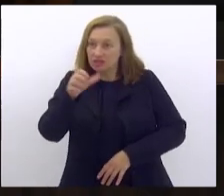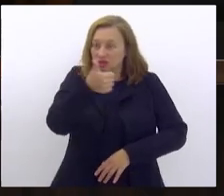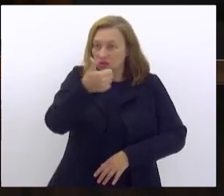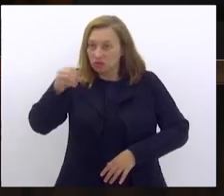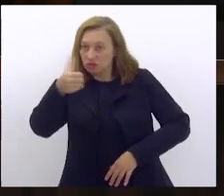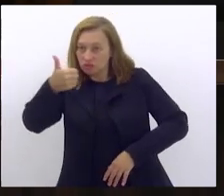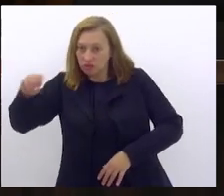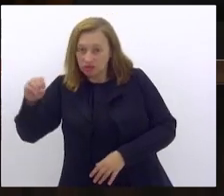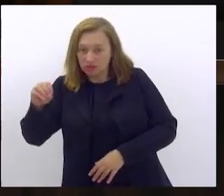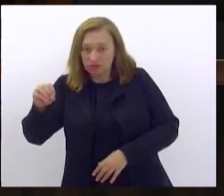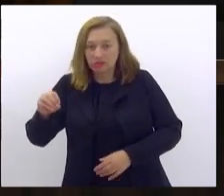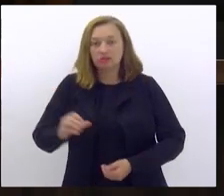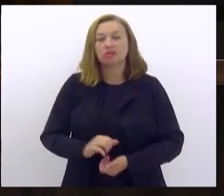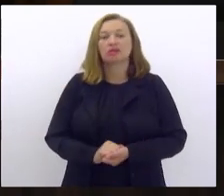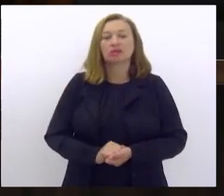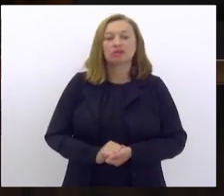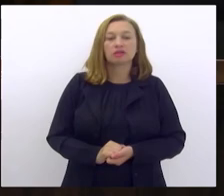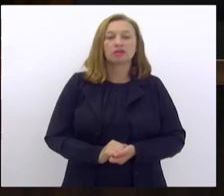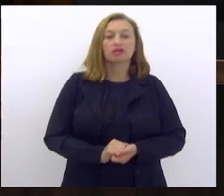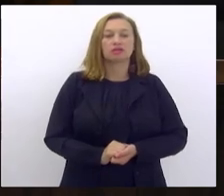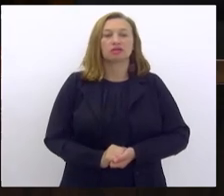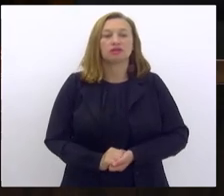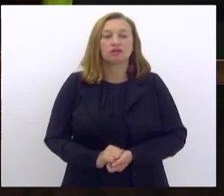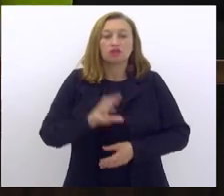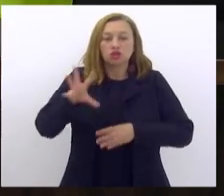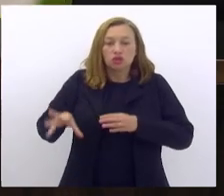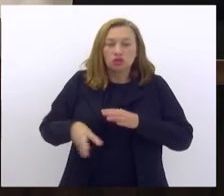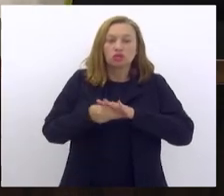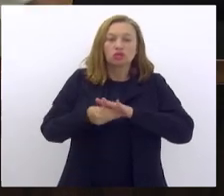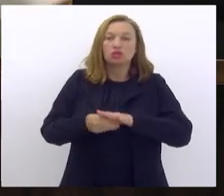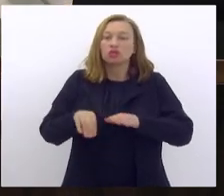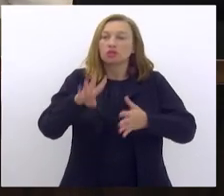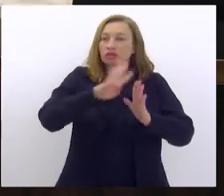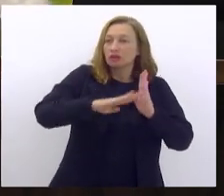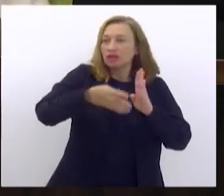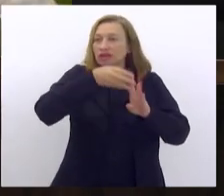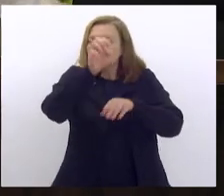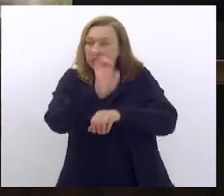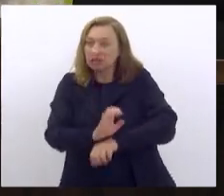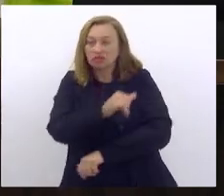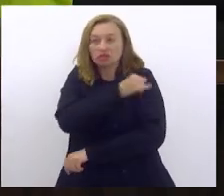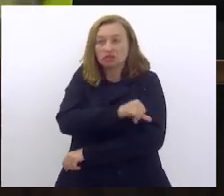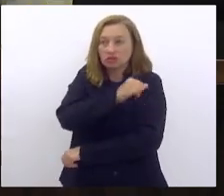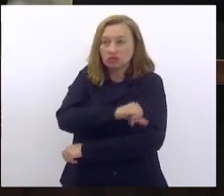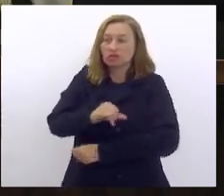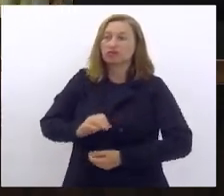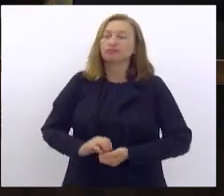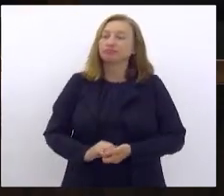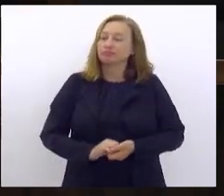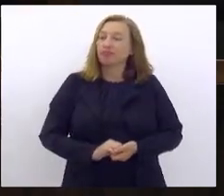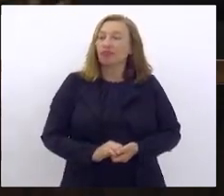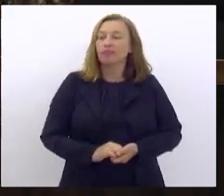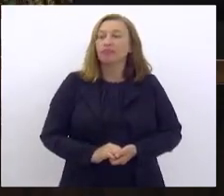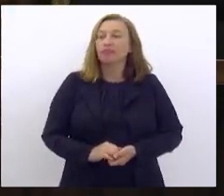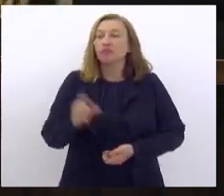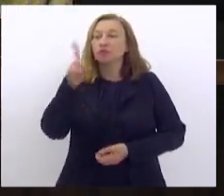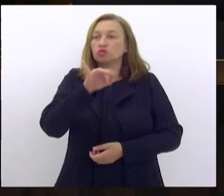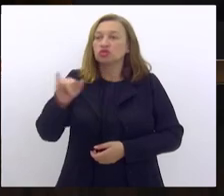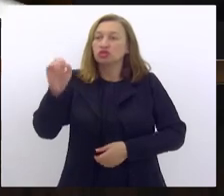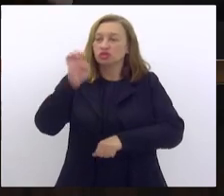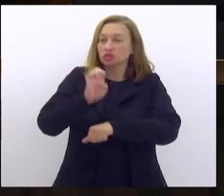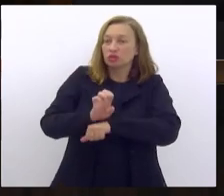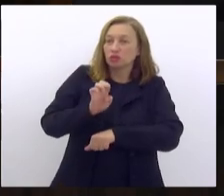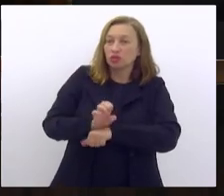5.645, de 6 de janeiro de 2010, para instituir no calendário oficial do Estado do Rio de Janeiro o Dia Estadual